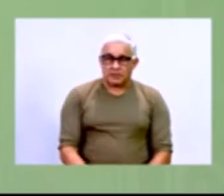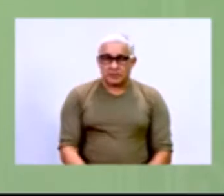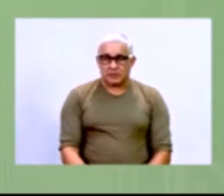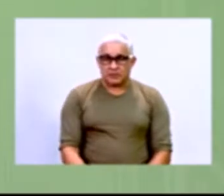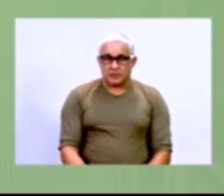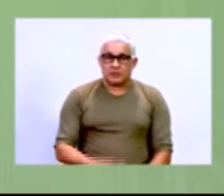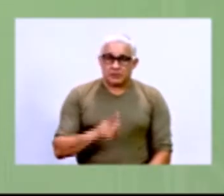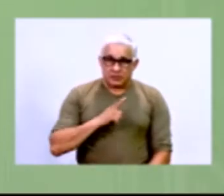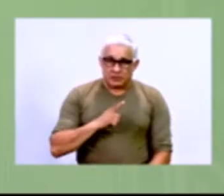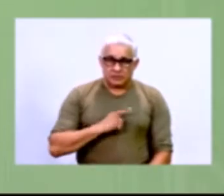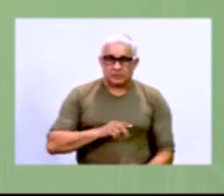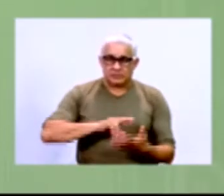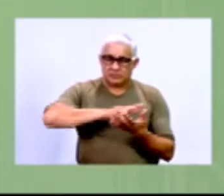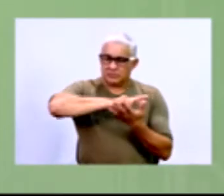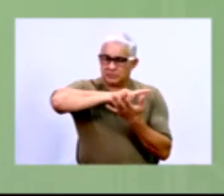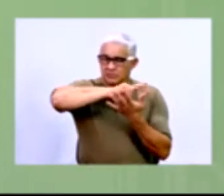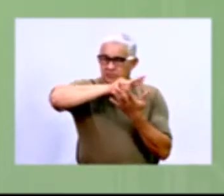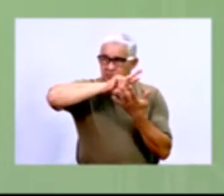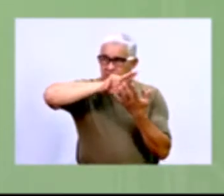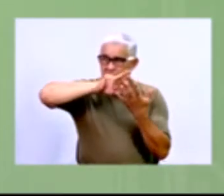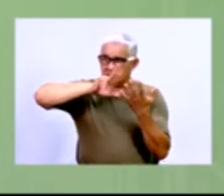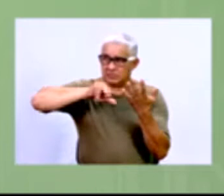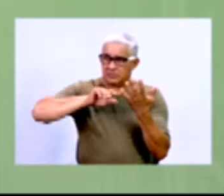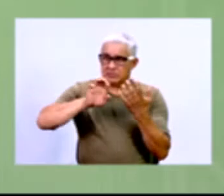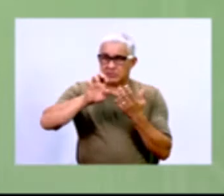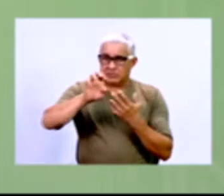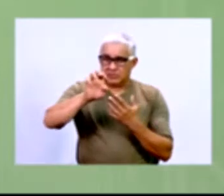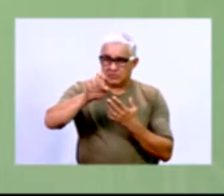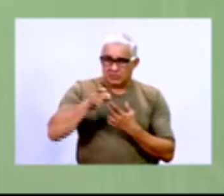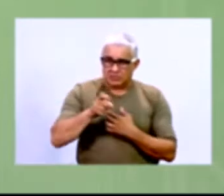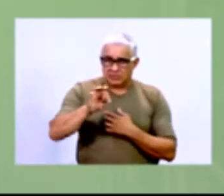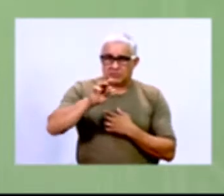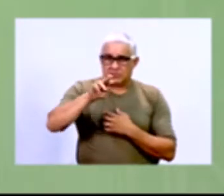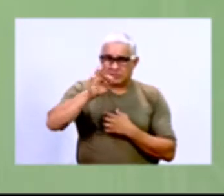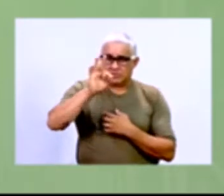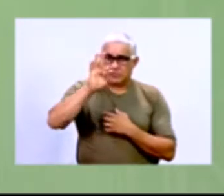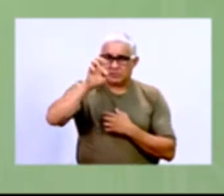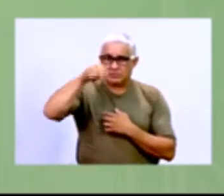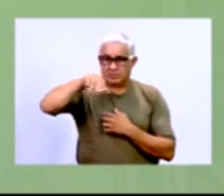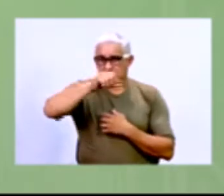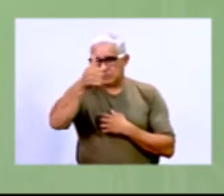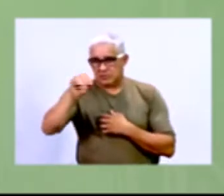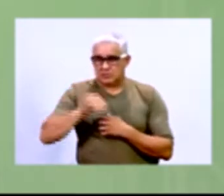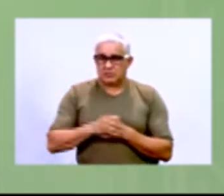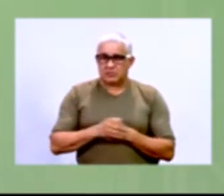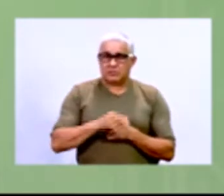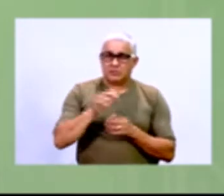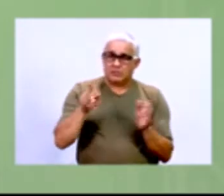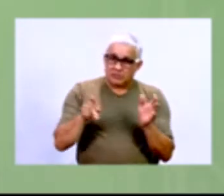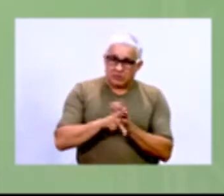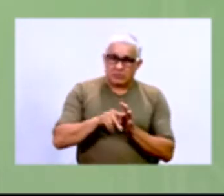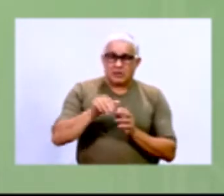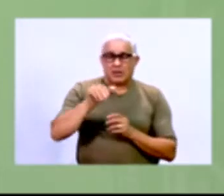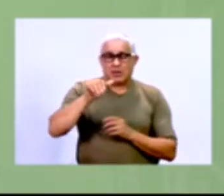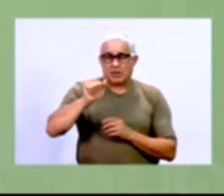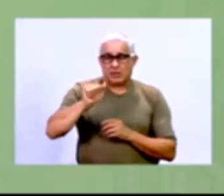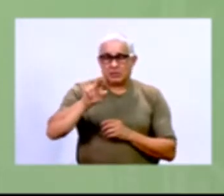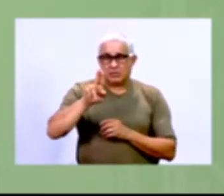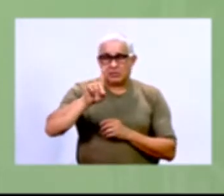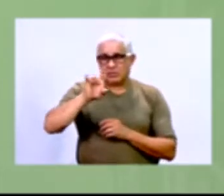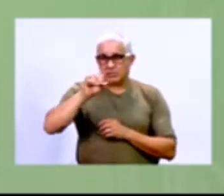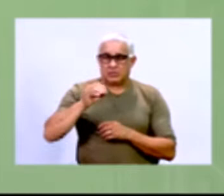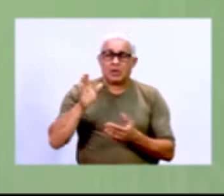áudio, existem vários tipos de extensão de arquivo de áudio. E algumas vezes, quando estamos trabalhando